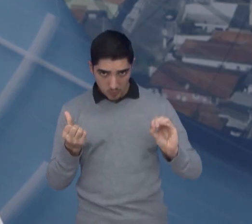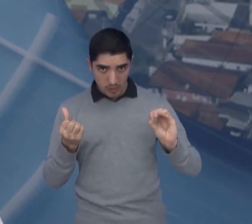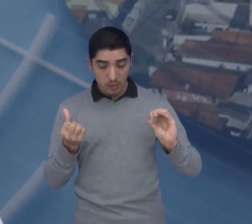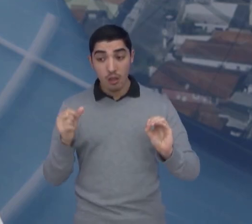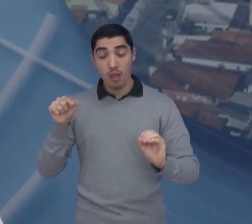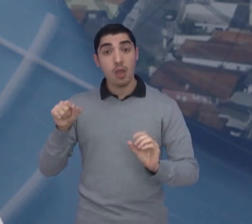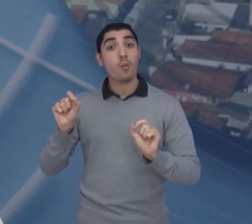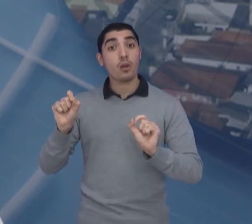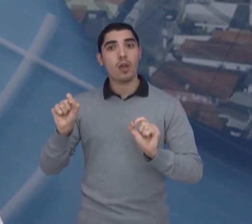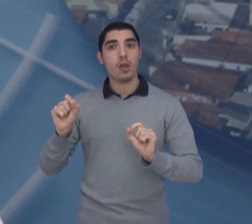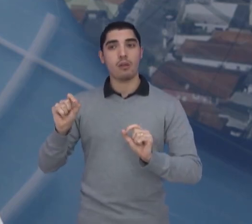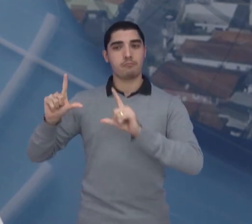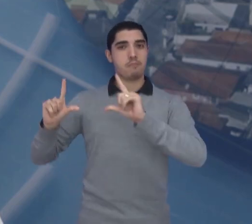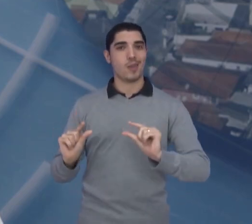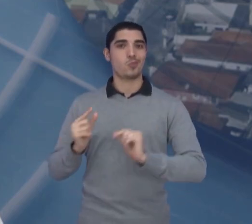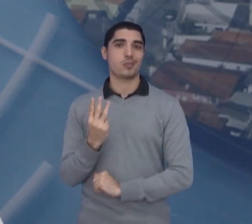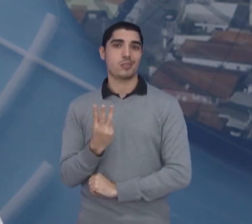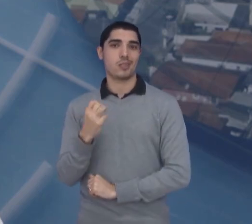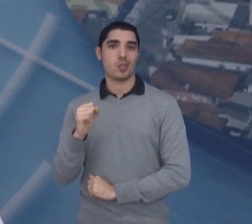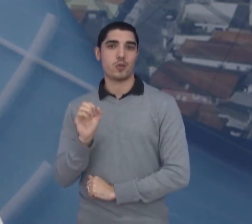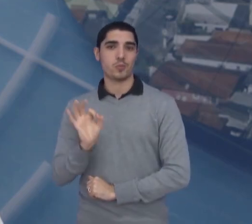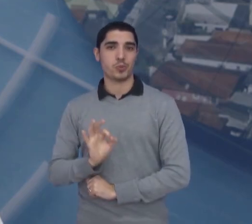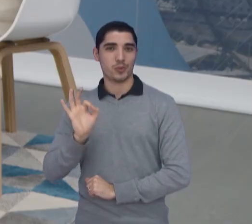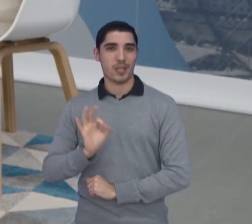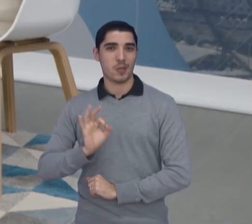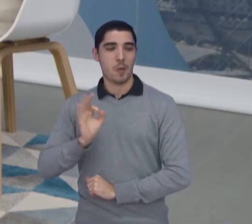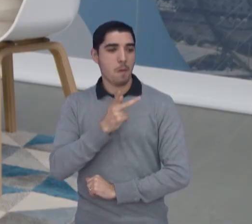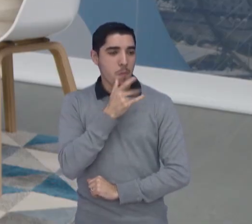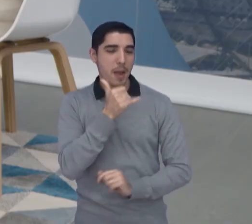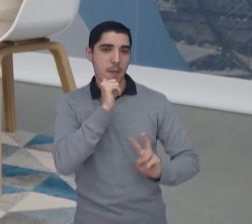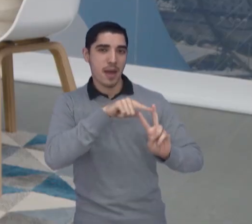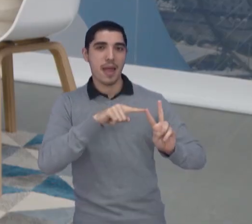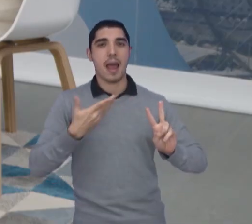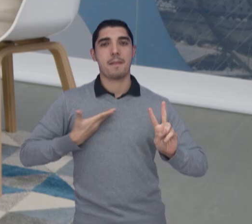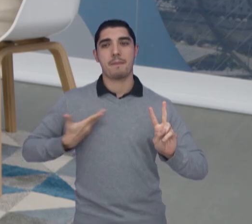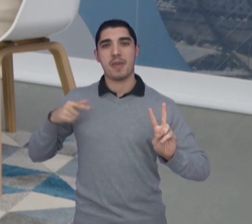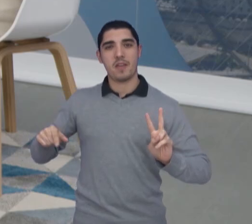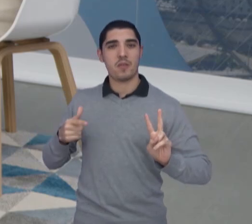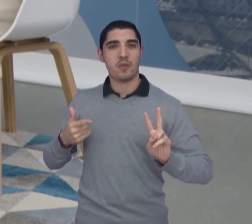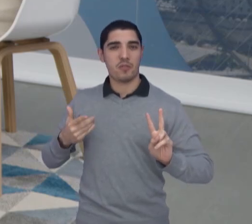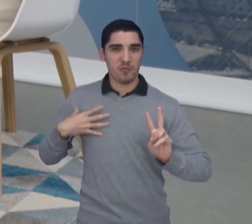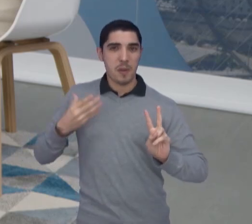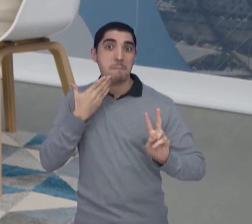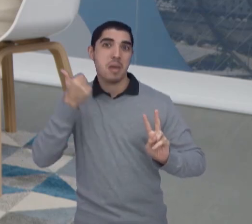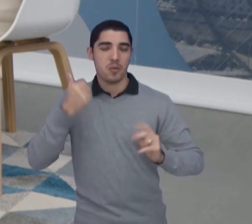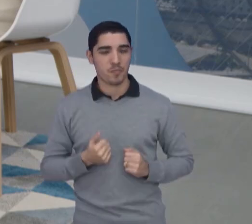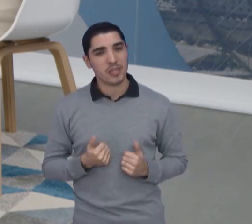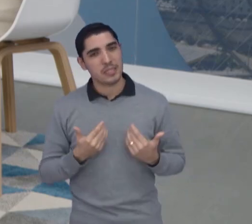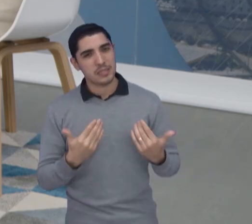cai para 38%. E aí vai um pouquinho do que a gente falou, né? Desse diálogo, realmente você tem de